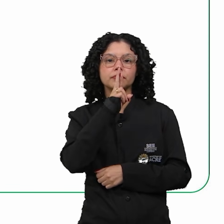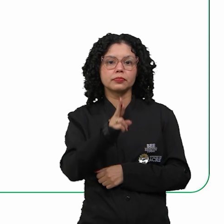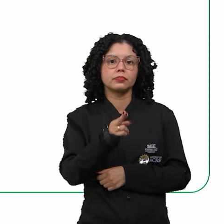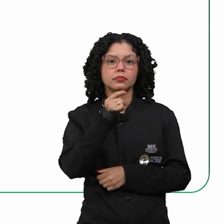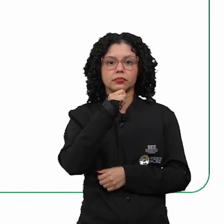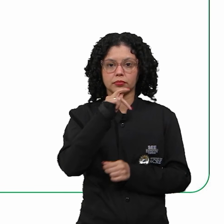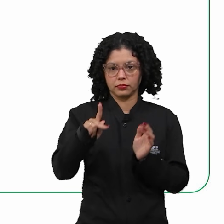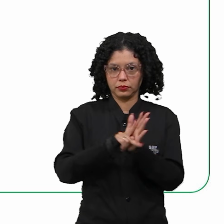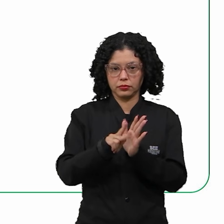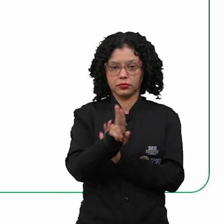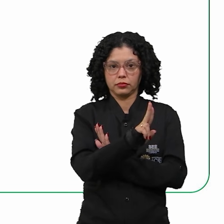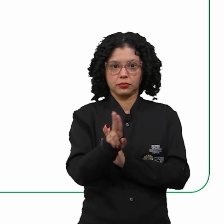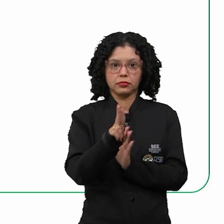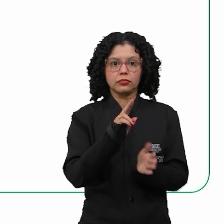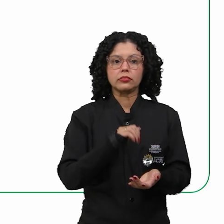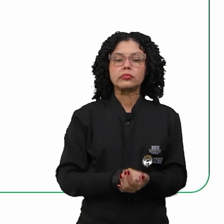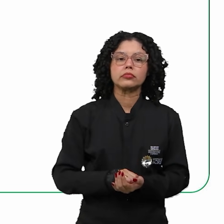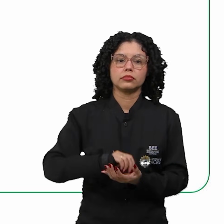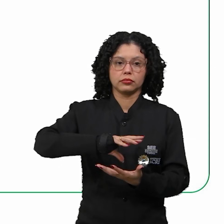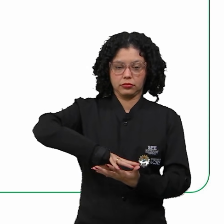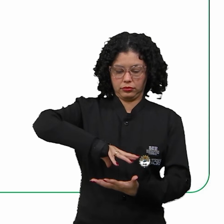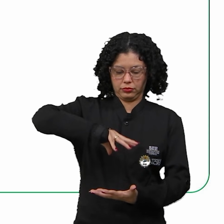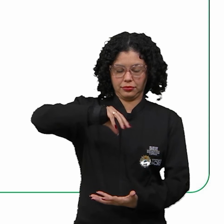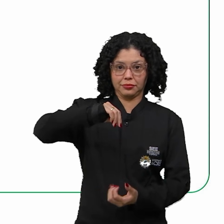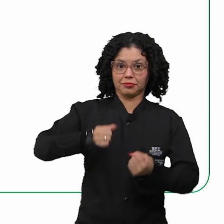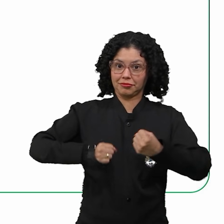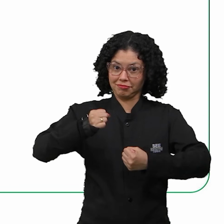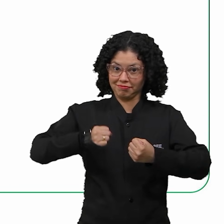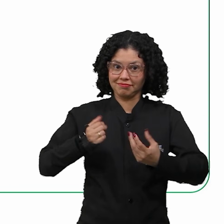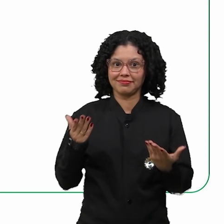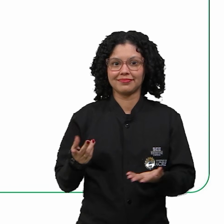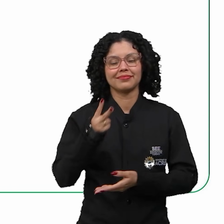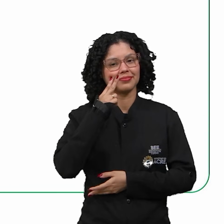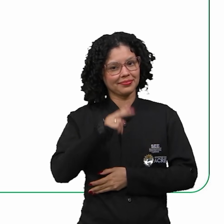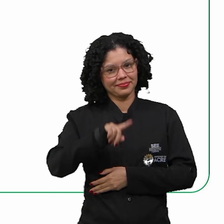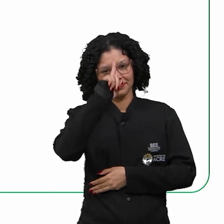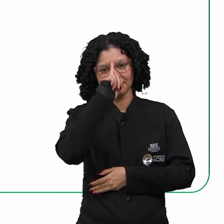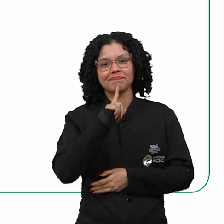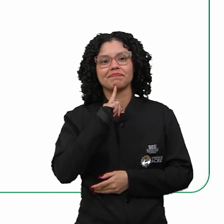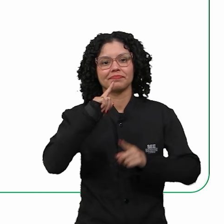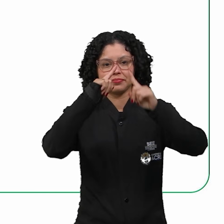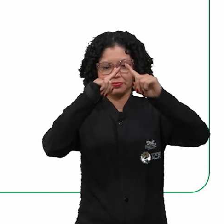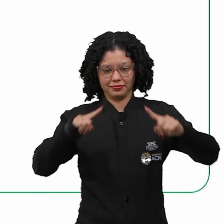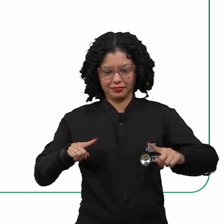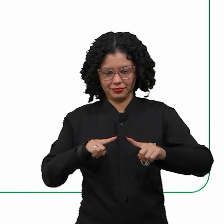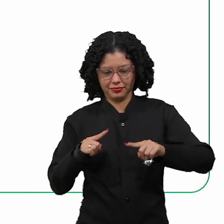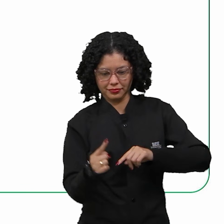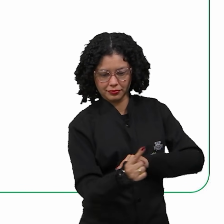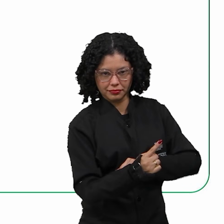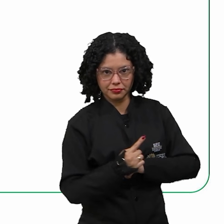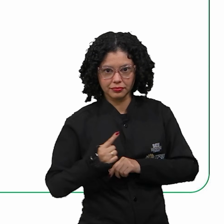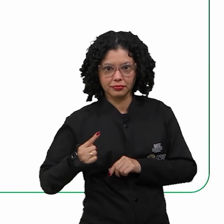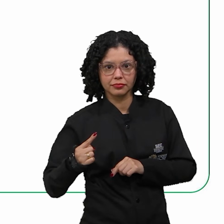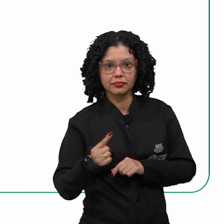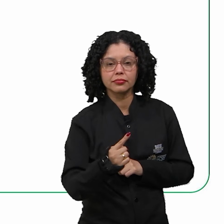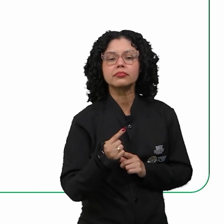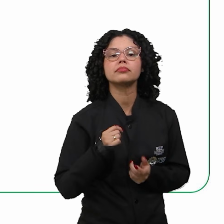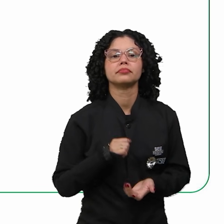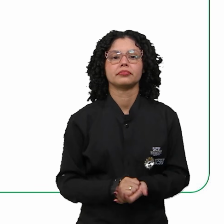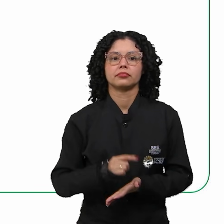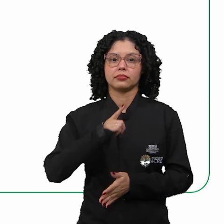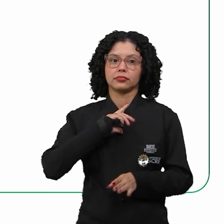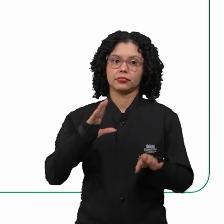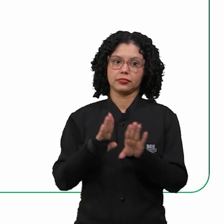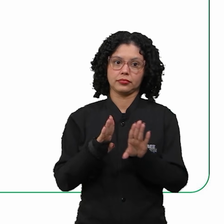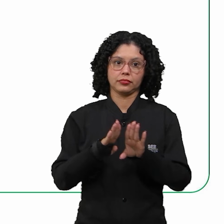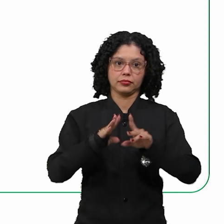próprio nome. Esse cone de trânsito é um cone. Essa figura geométrica se chama cone. E temos